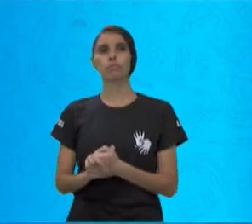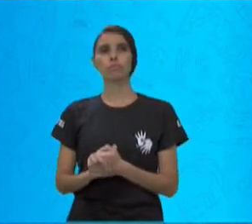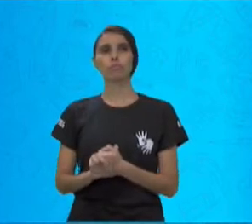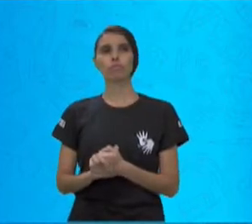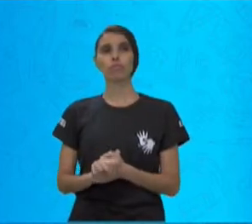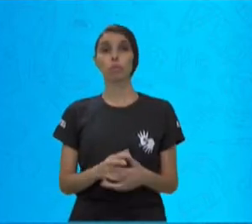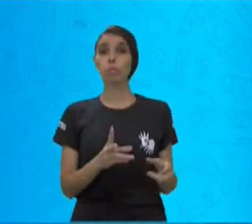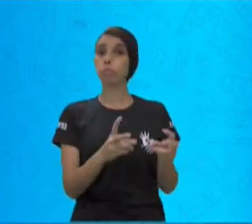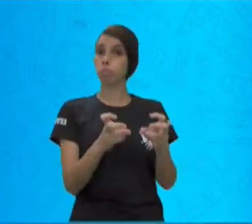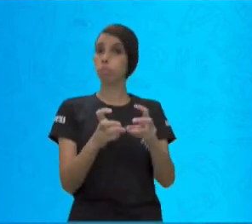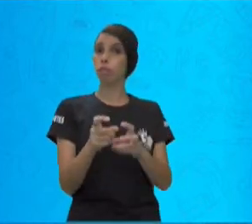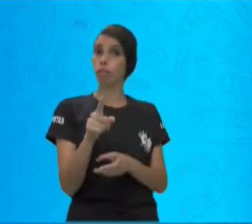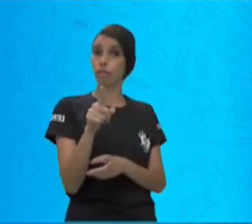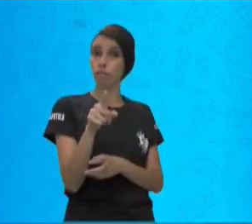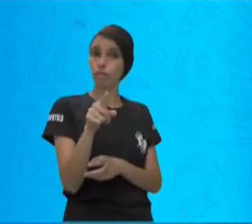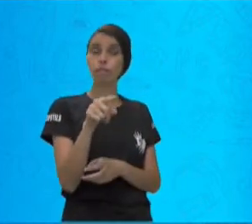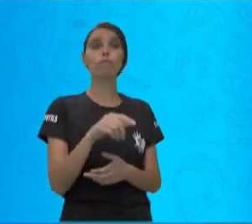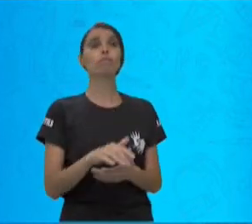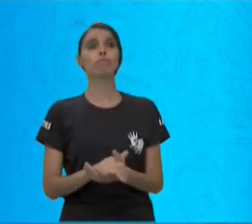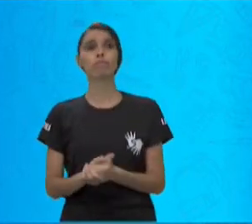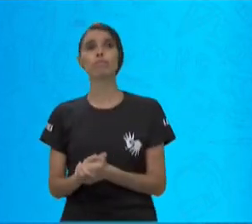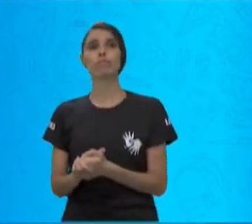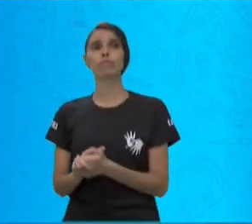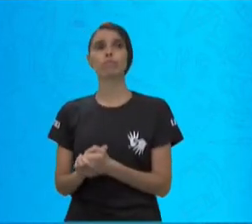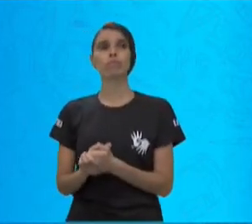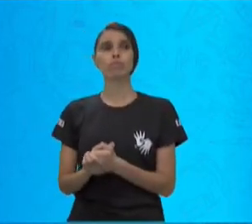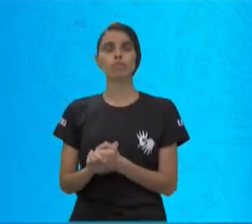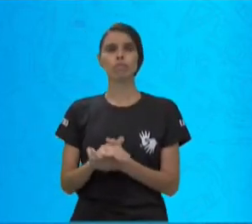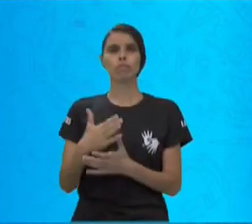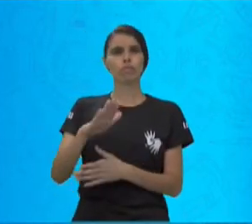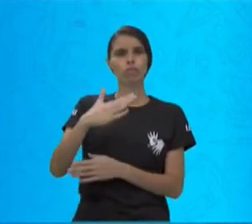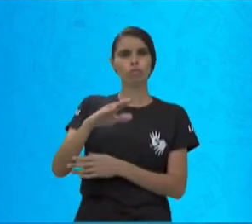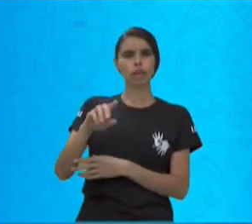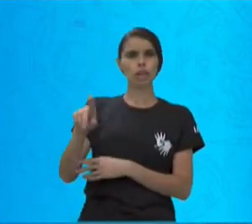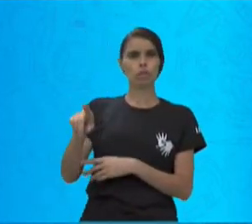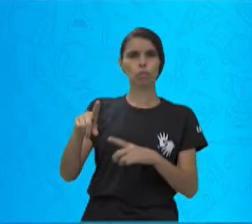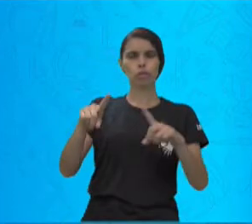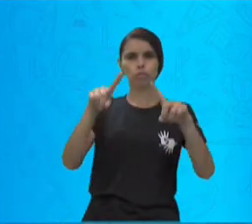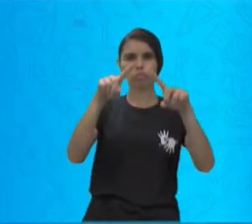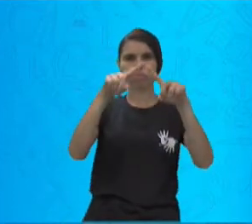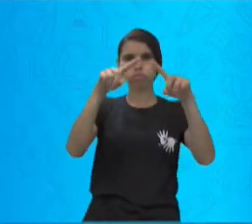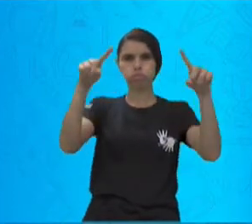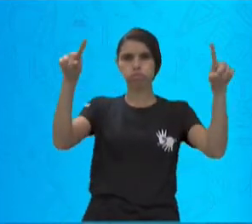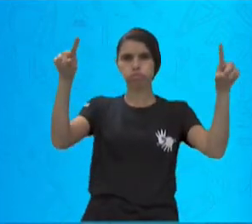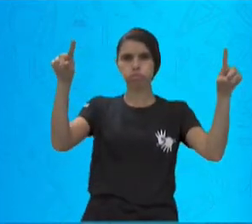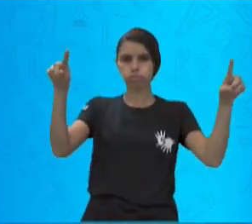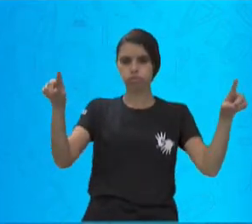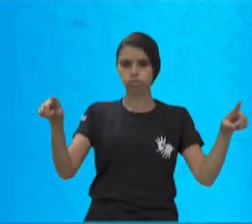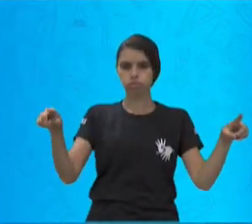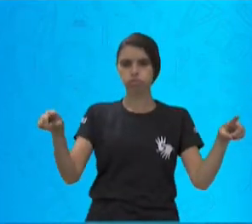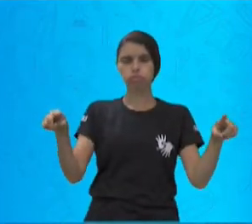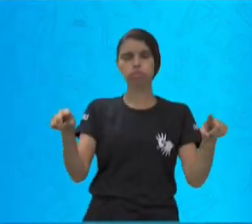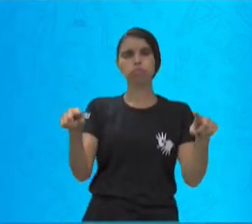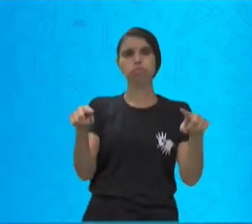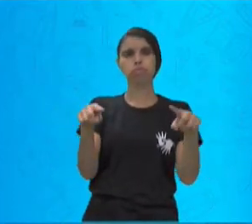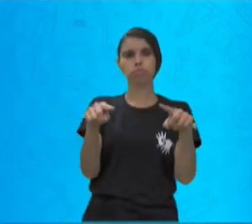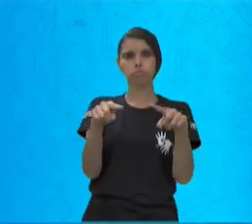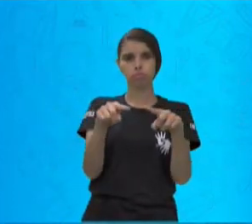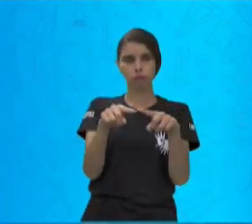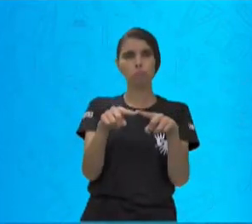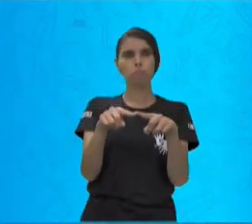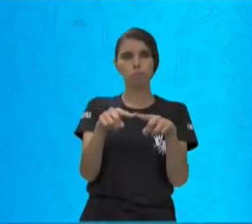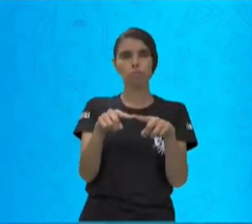e nós vamos ter há mais ou menos um retângulo da sacola abrimos ele